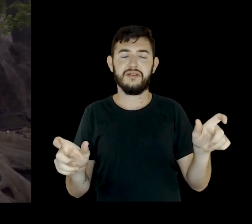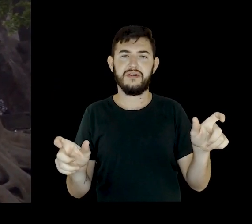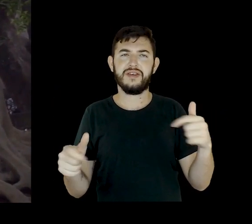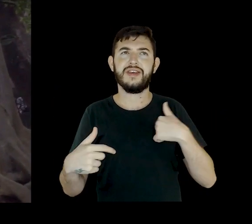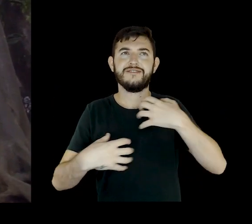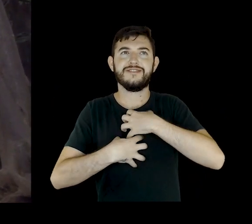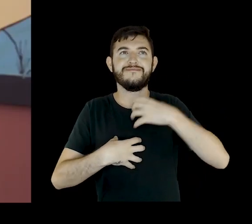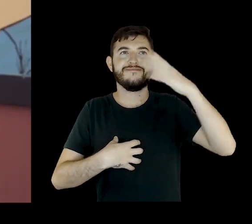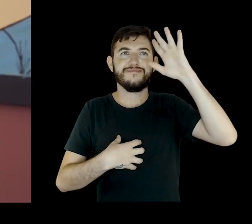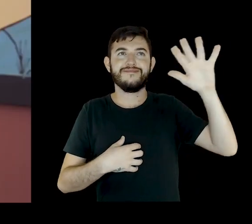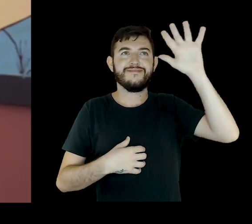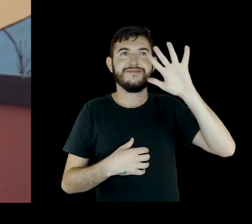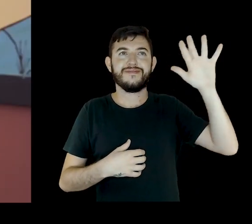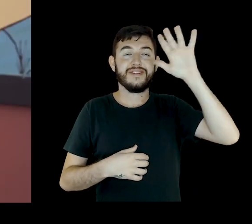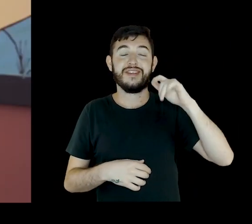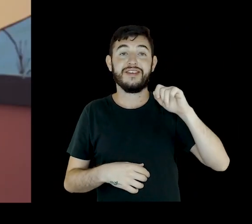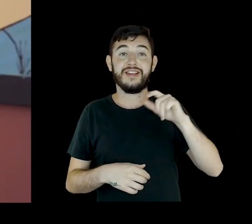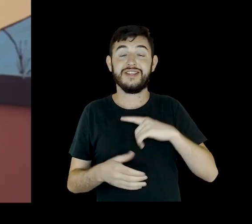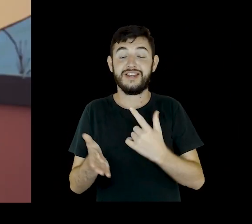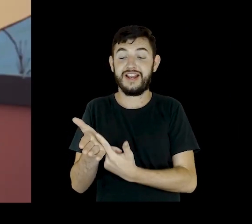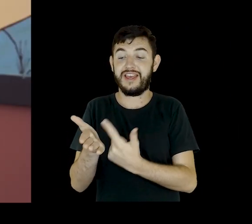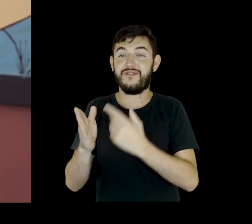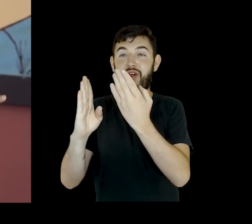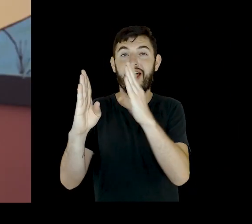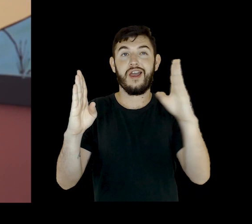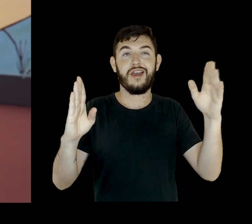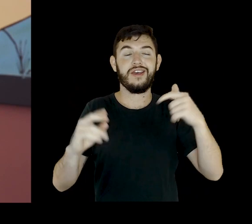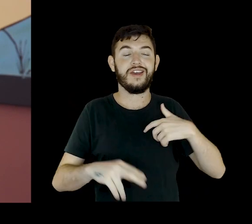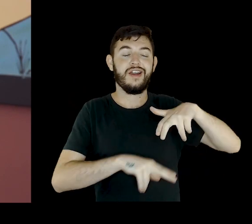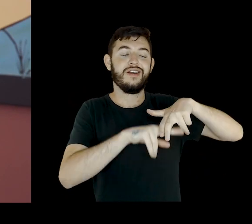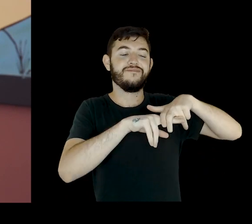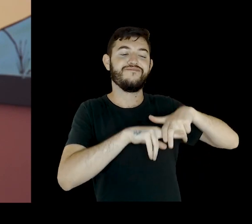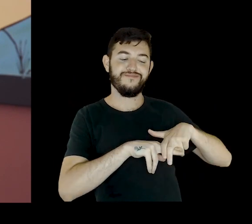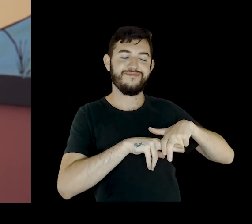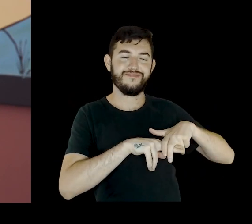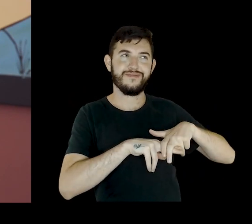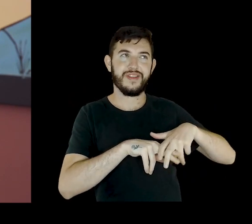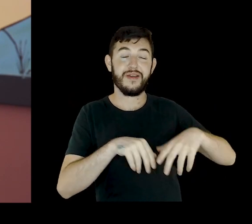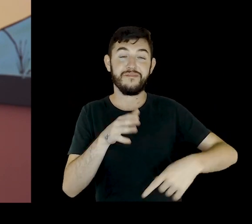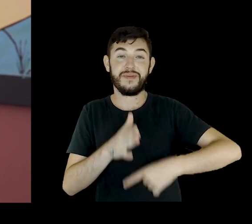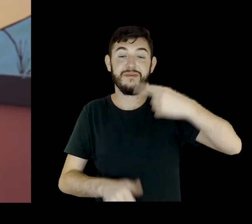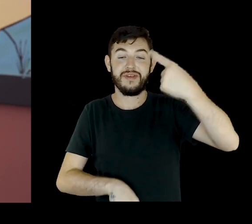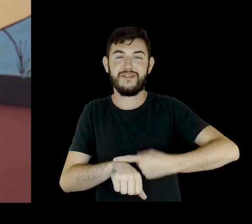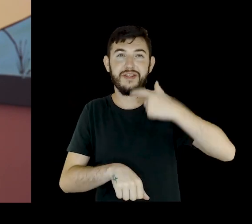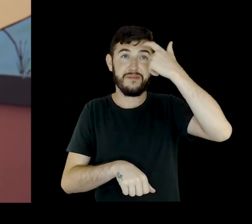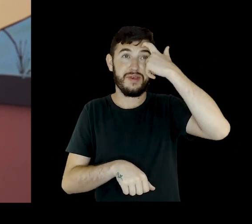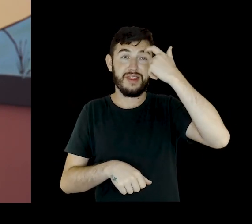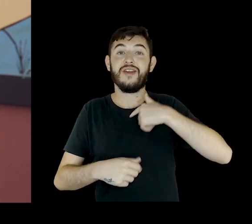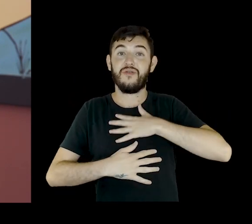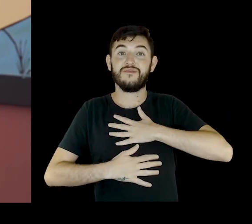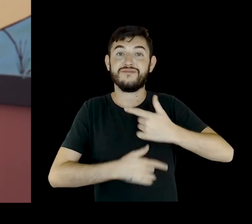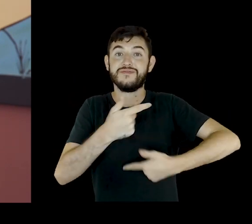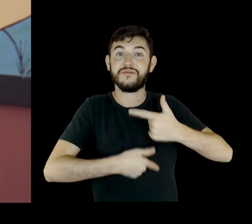de fantasia. E aí eu sentava aqui tinha um monte de livros, eu sentava aqui. E aí foi a primeira vez que eu falei, poxa, eu acho que era isso,